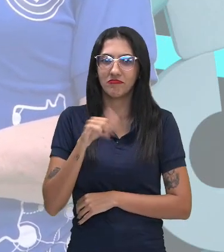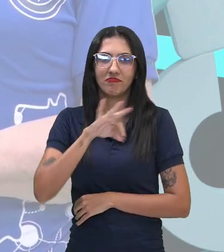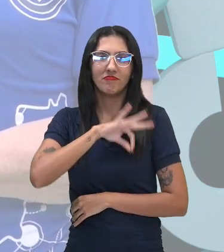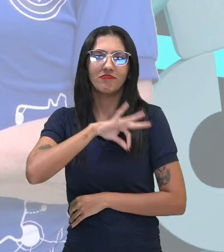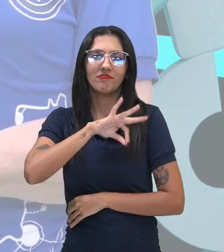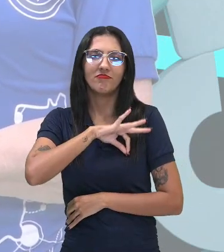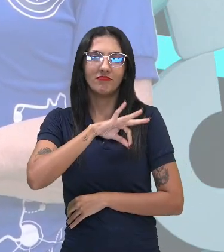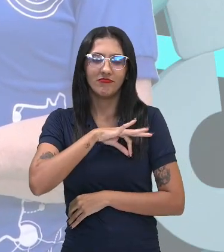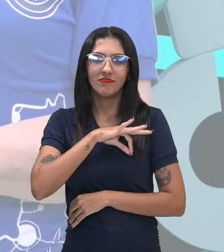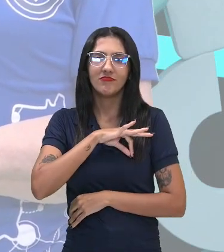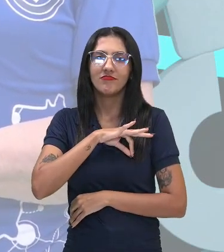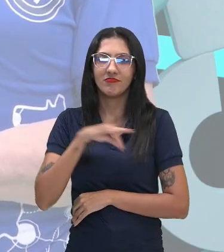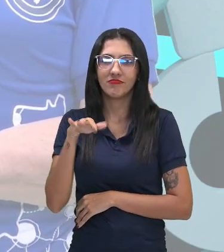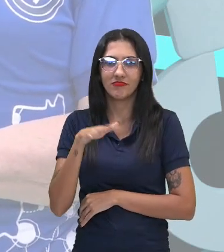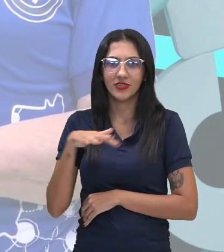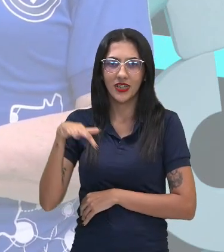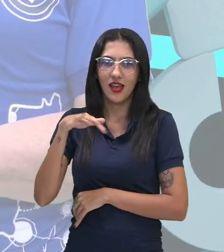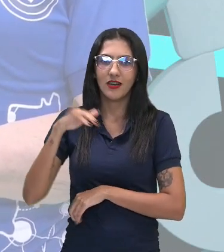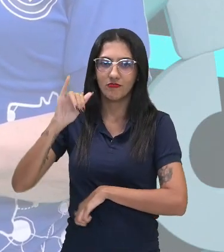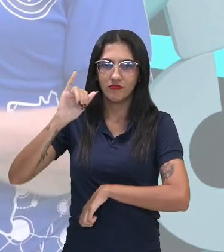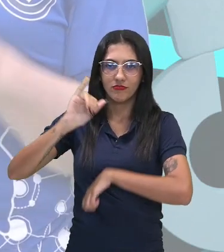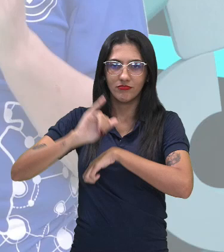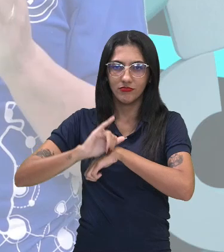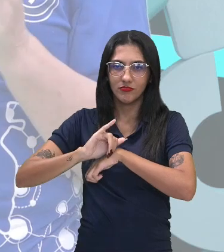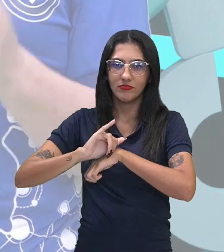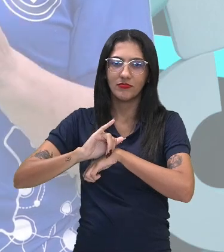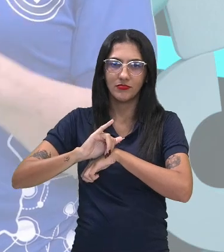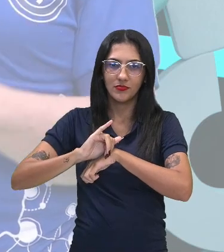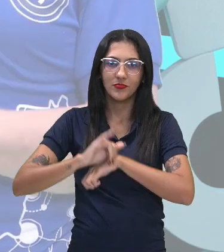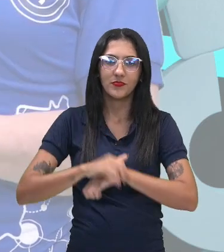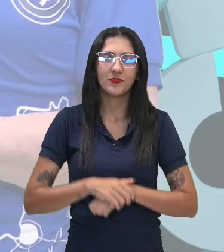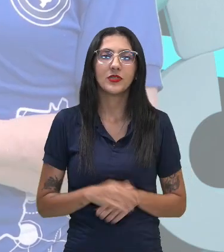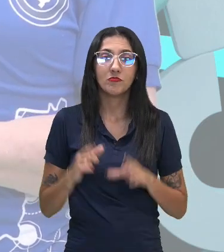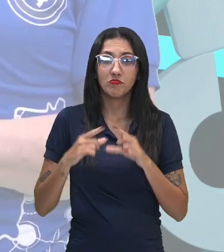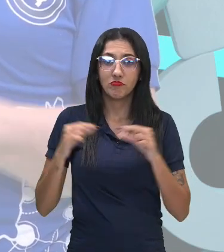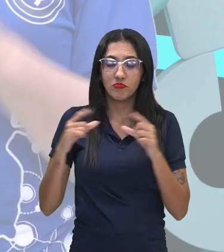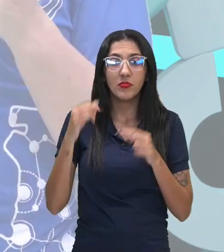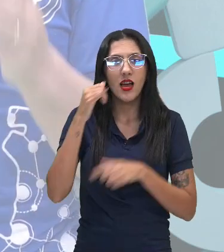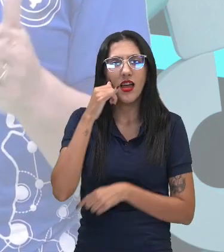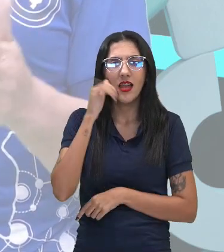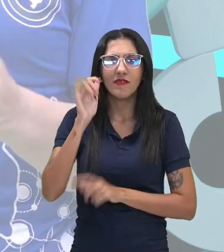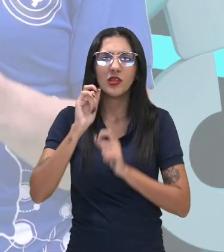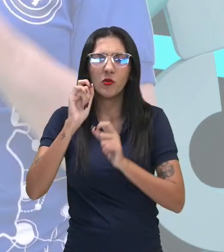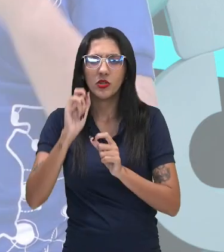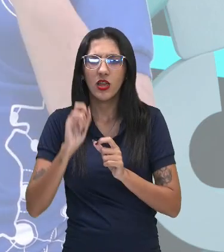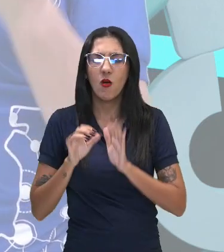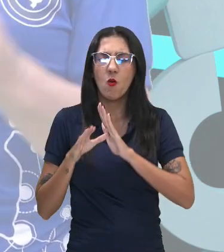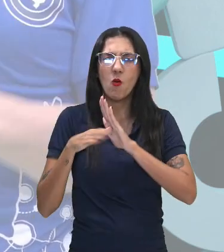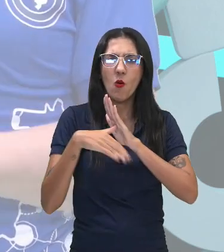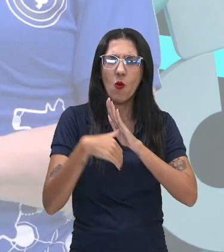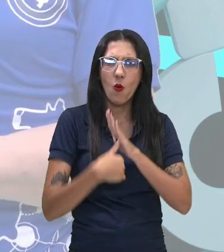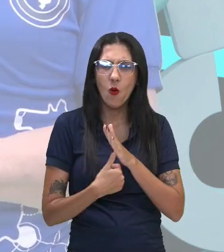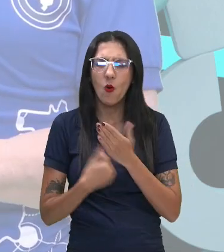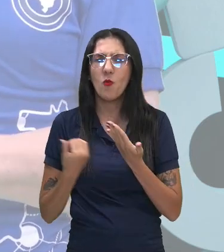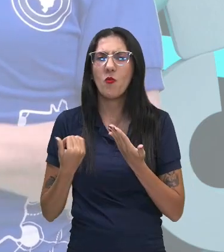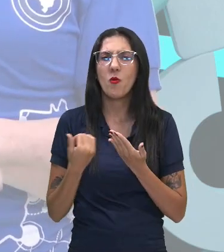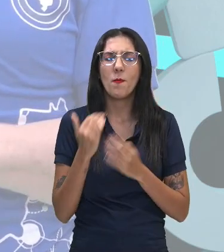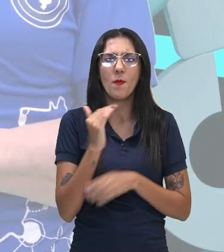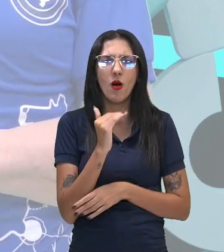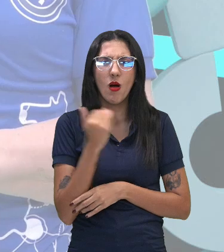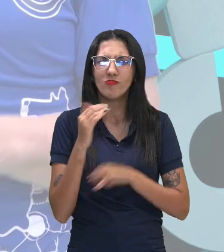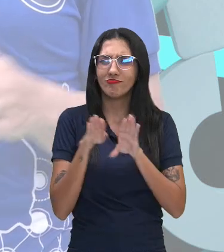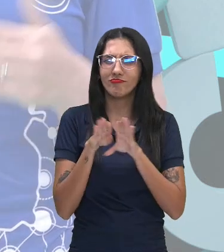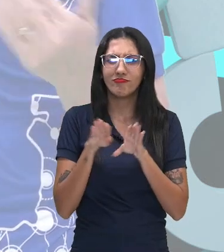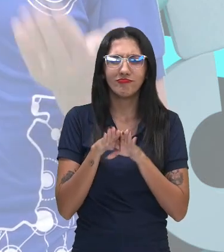satélite do Núcleo Bandeirantes, para combater roubos, homicídios e